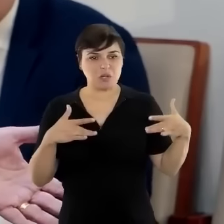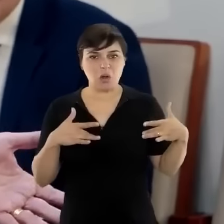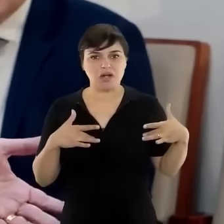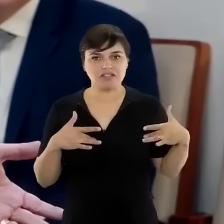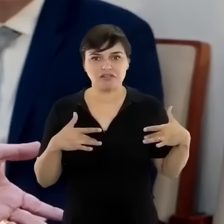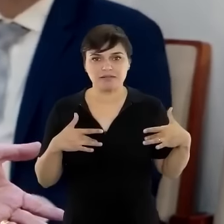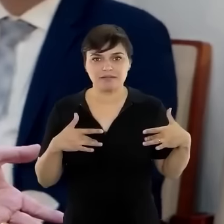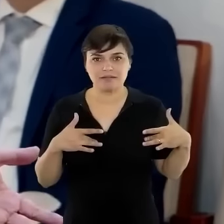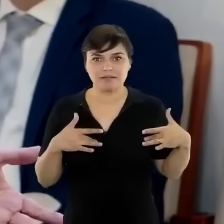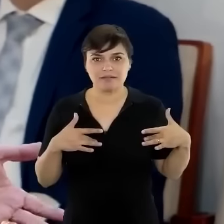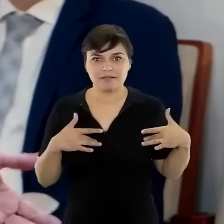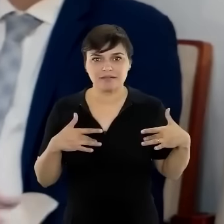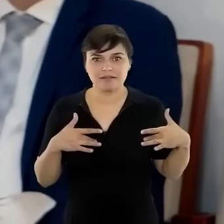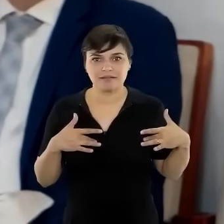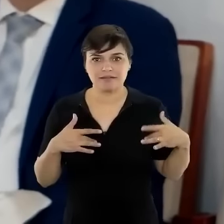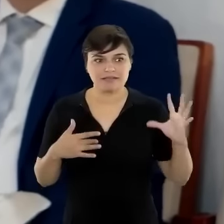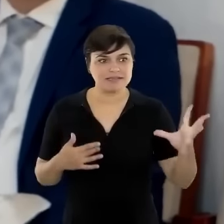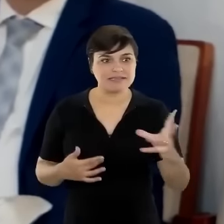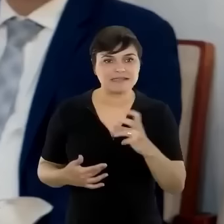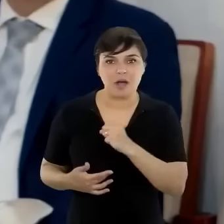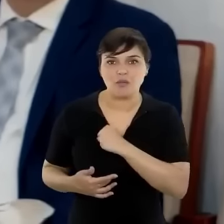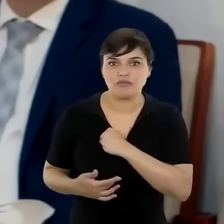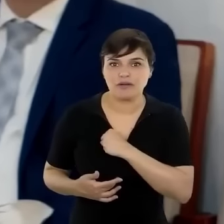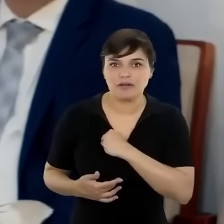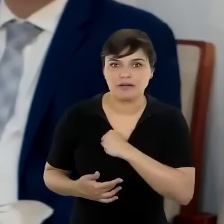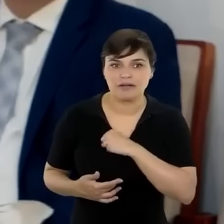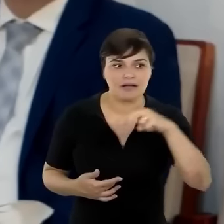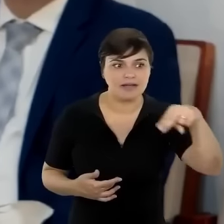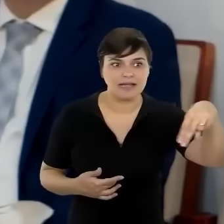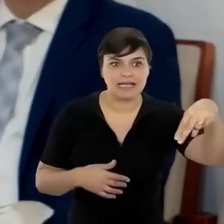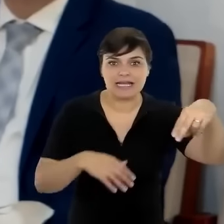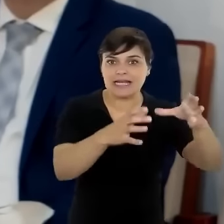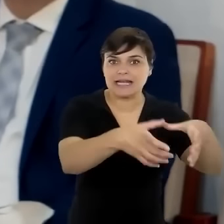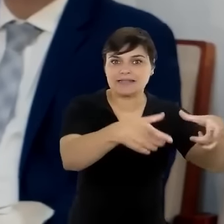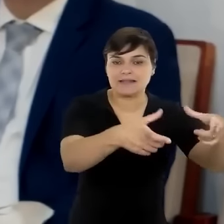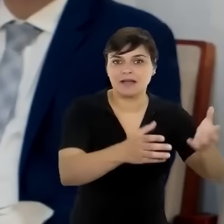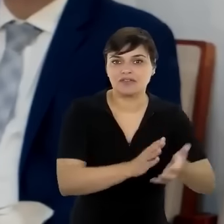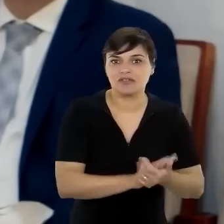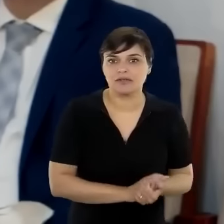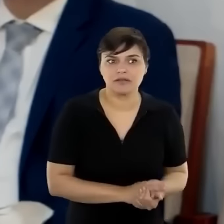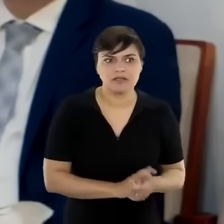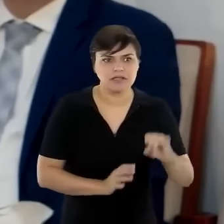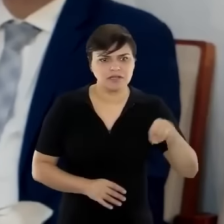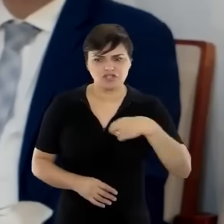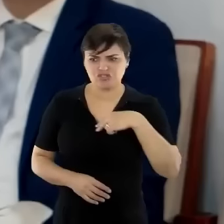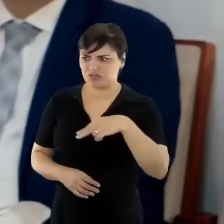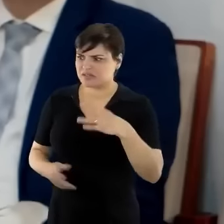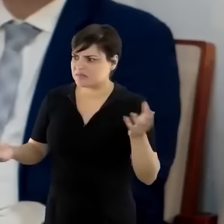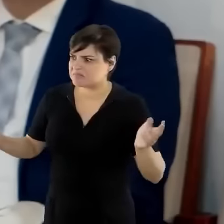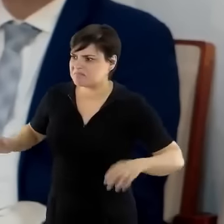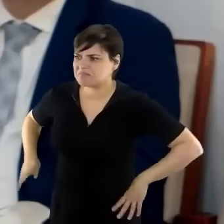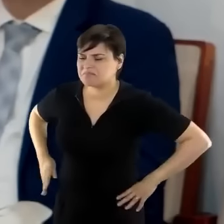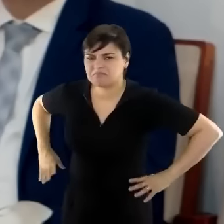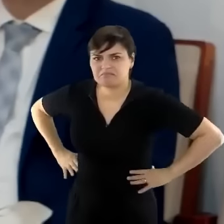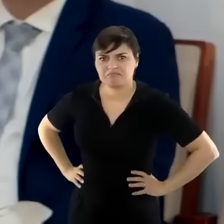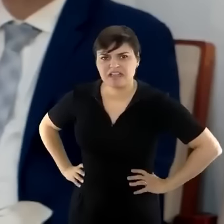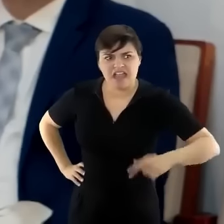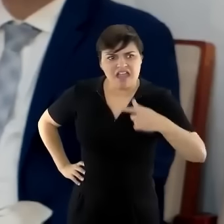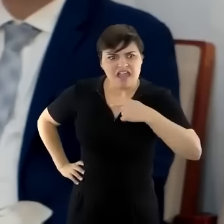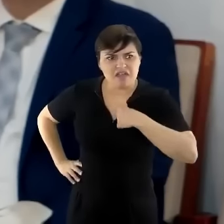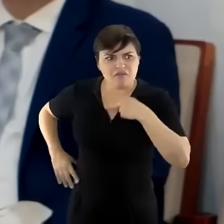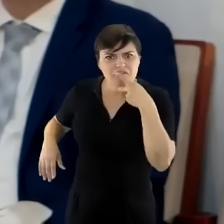converte e ele fica muito aborrecido Onde fica minha reputação não aconteceu